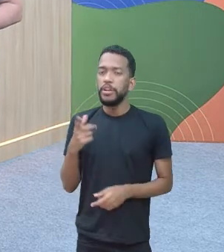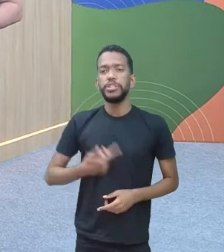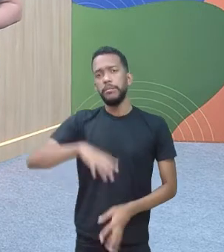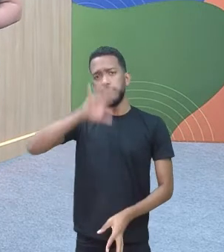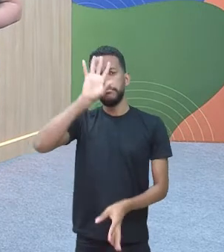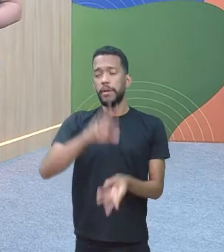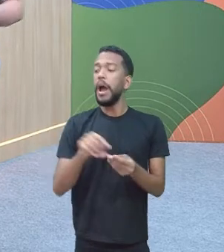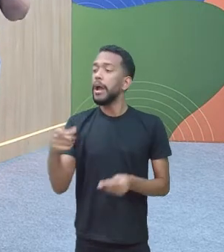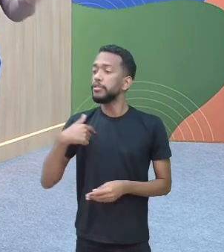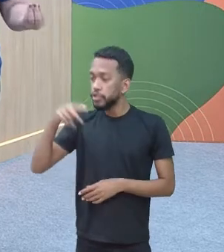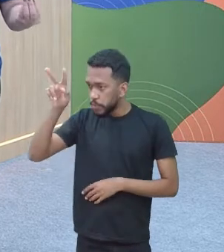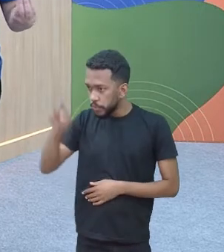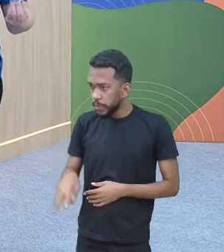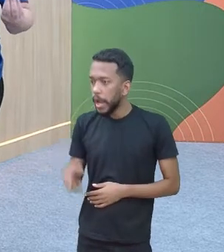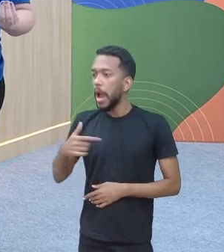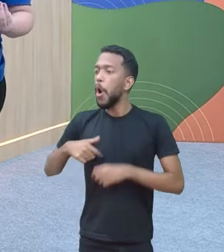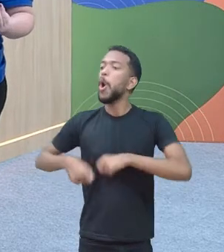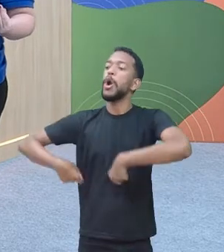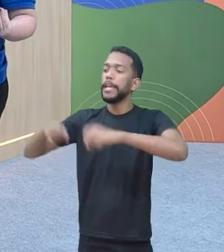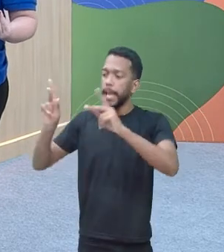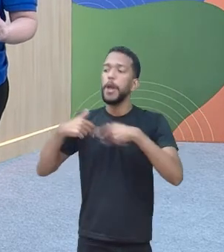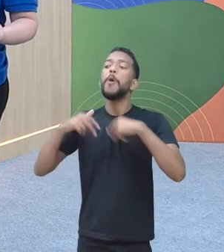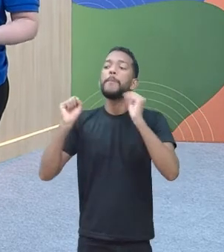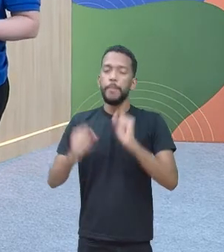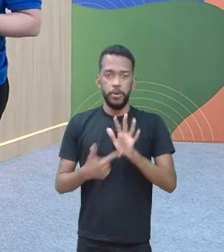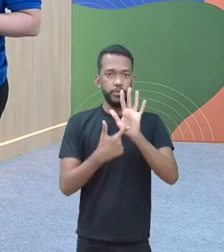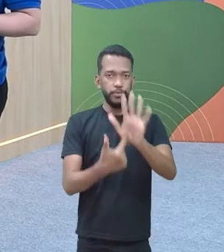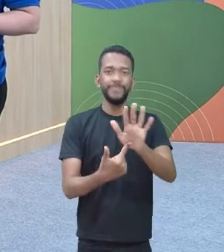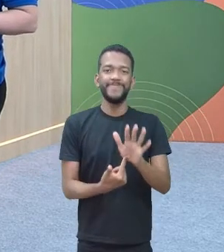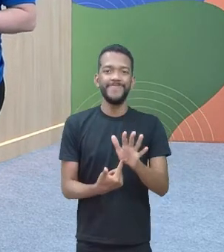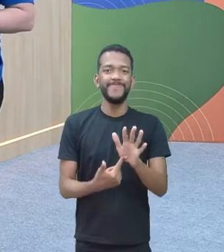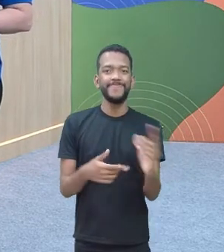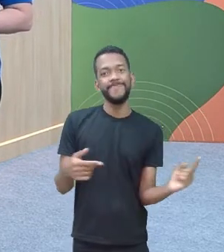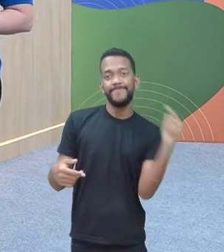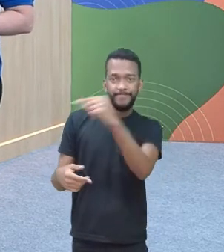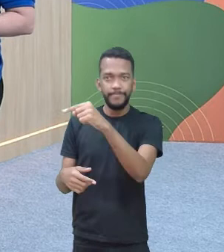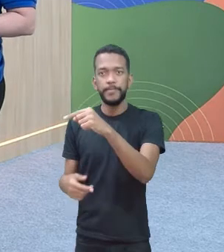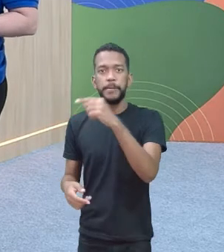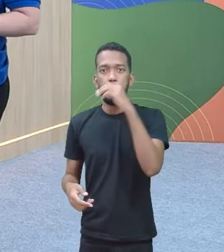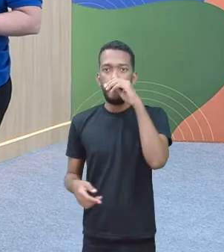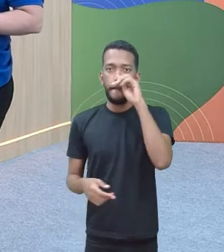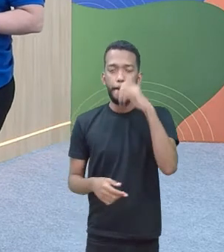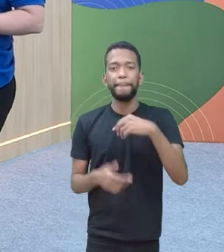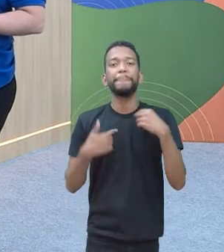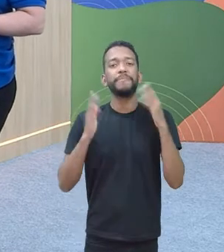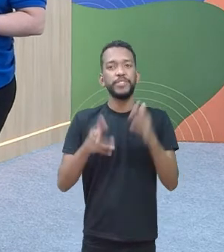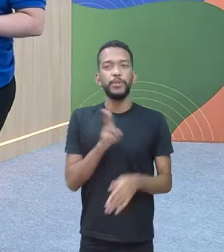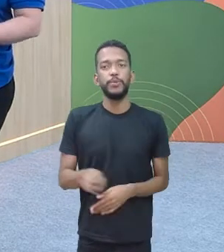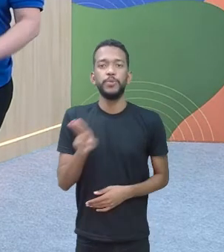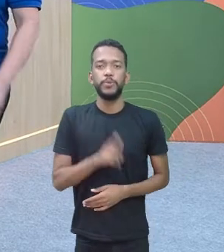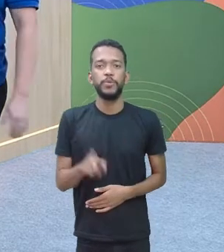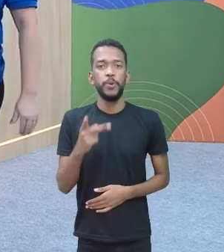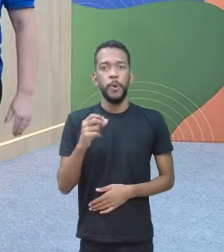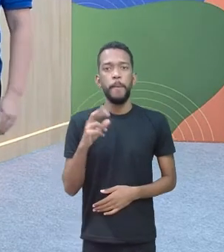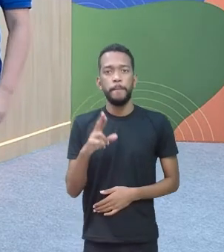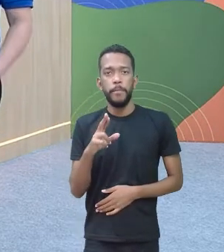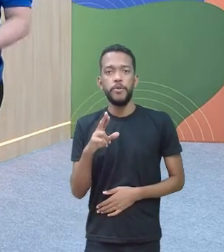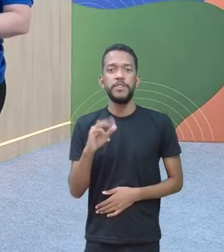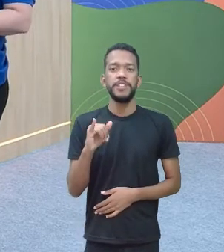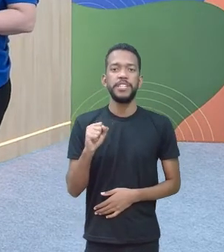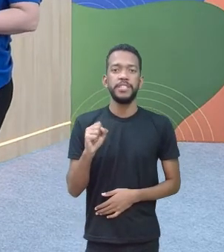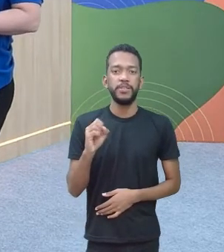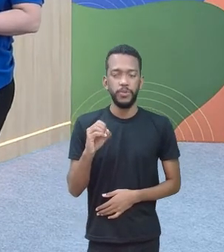estava ok, então poderia ser apresentado. Então, nesta oração aí foi usado por isso, poderia ser